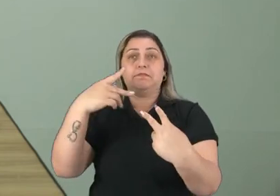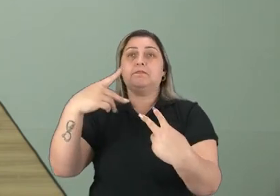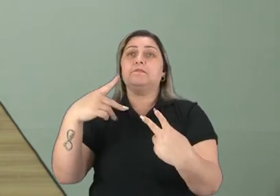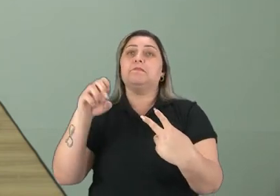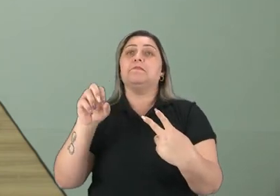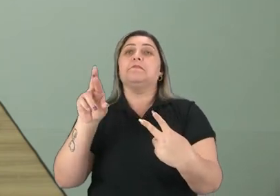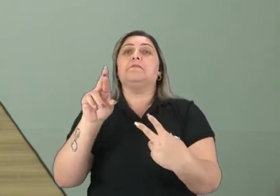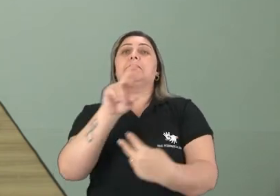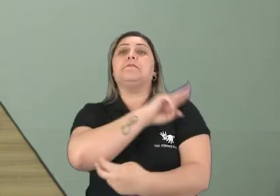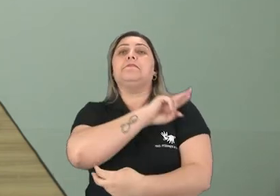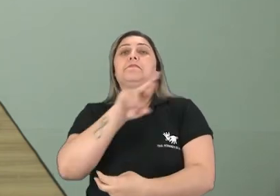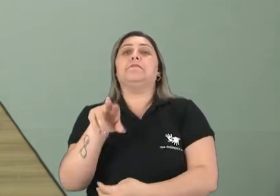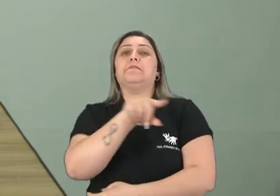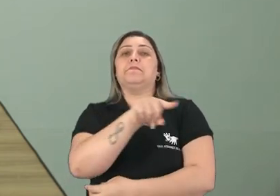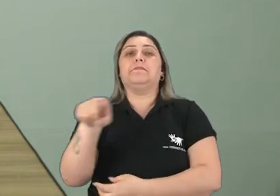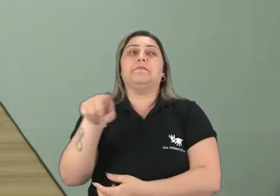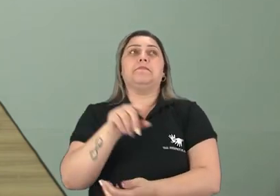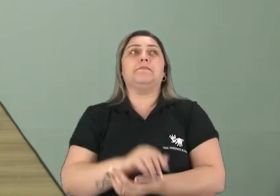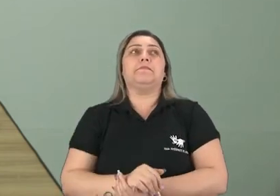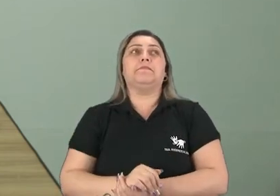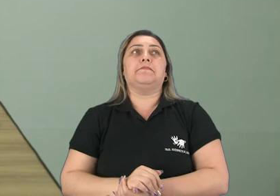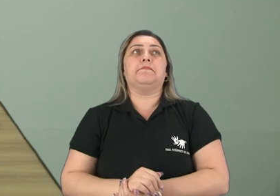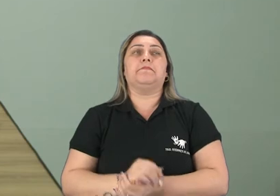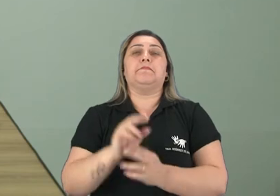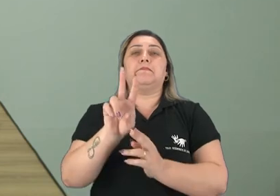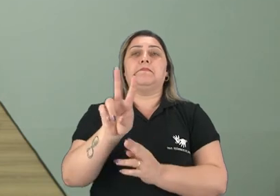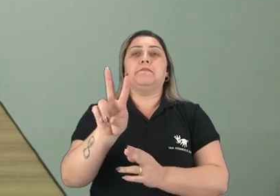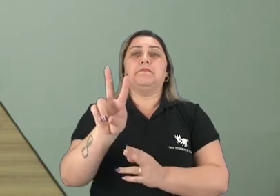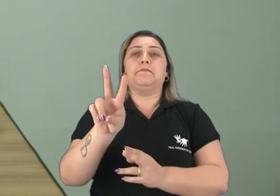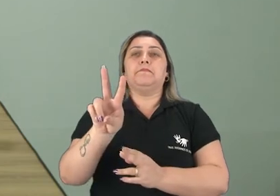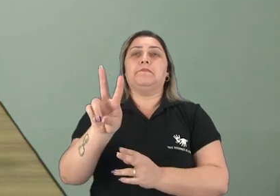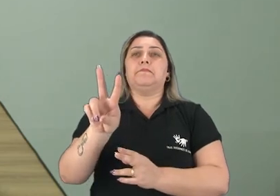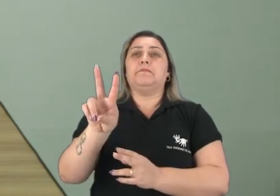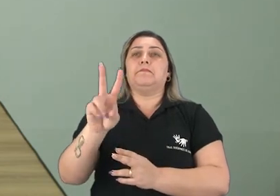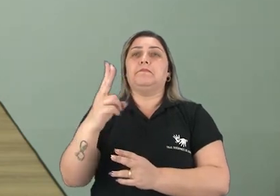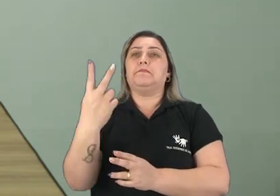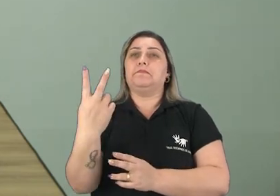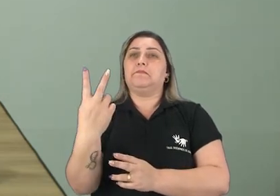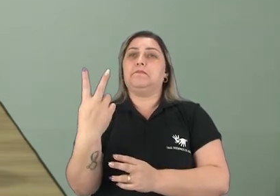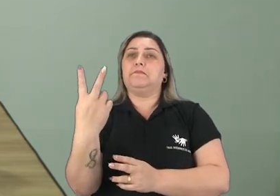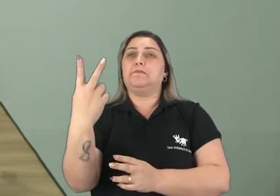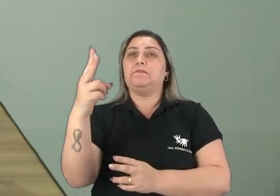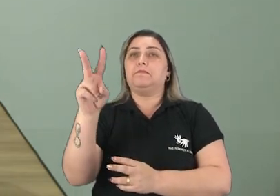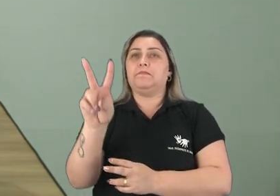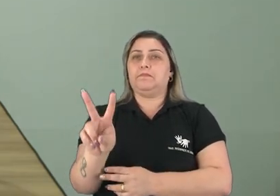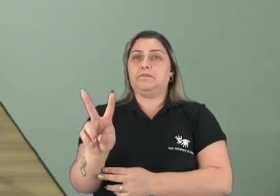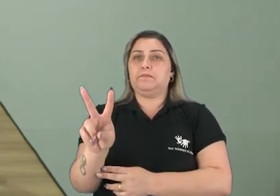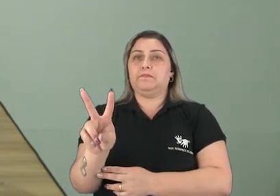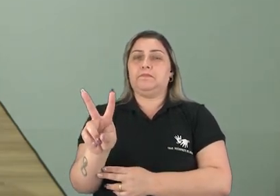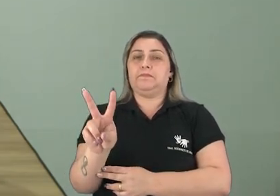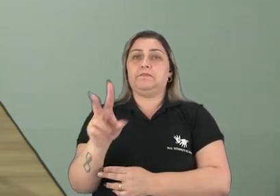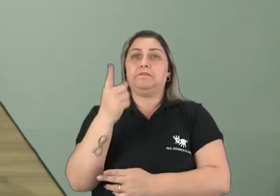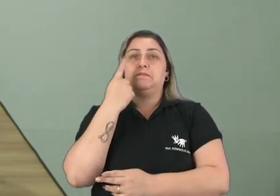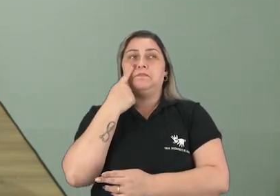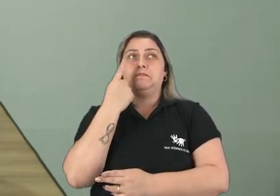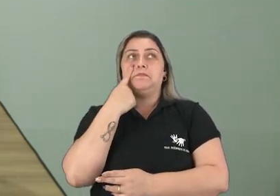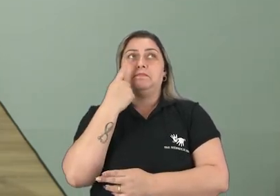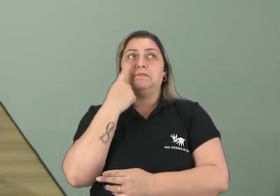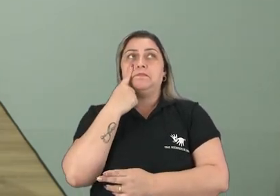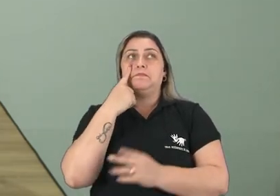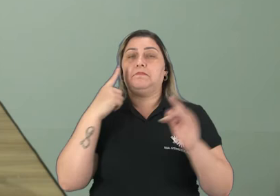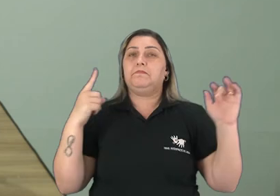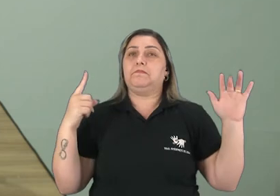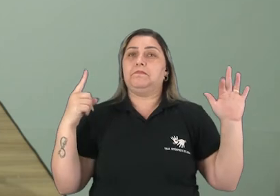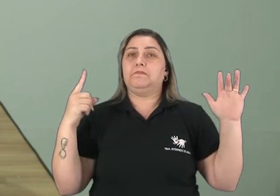Pedro vai representar vocês, quando o Pedro está olhando para mim, Observe que a